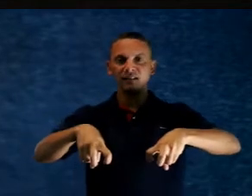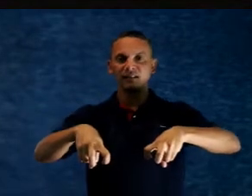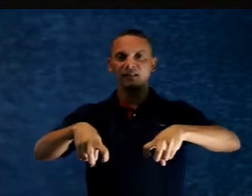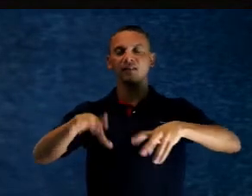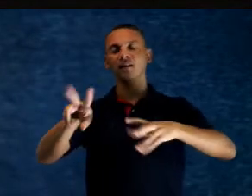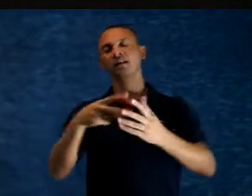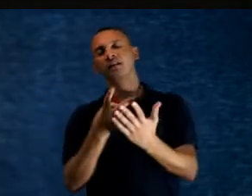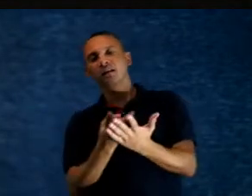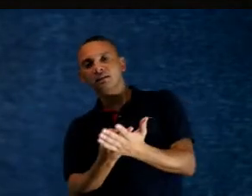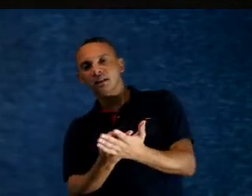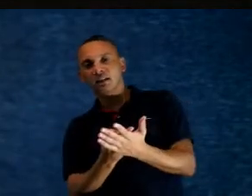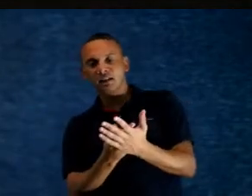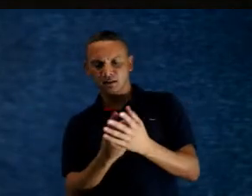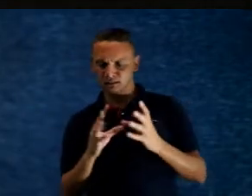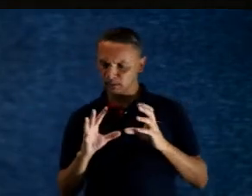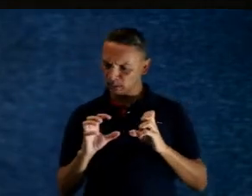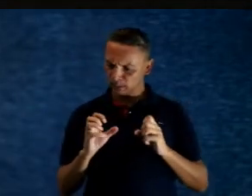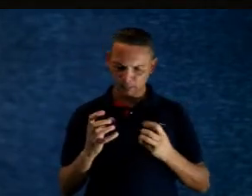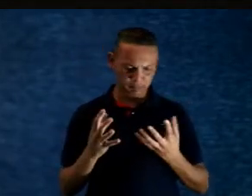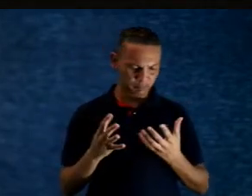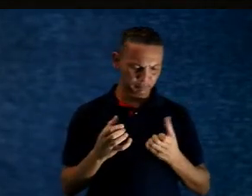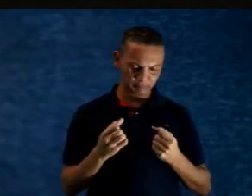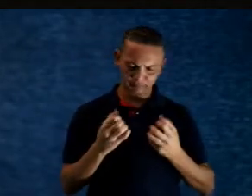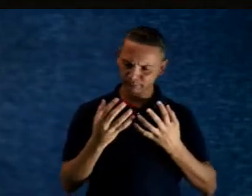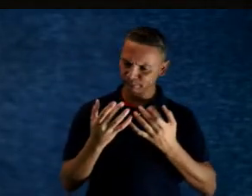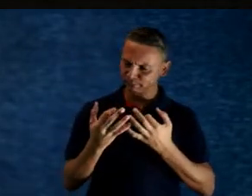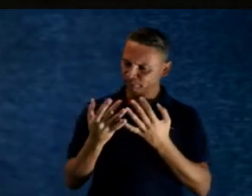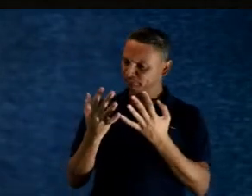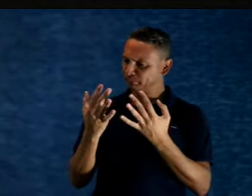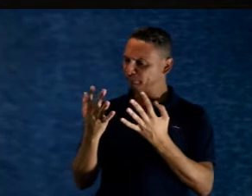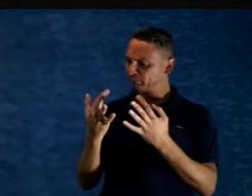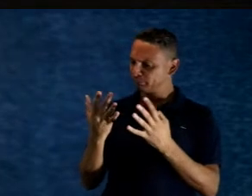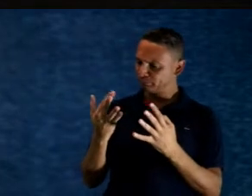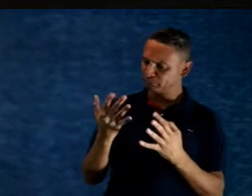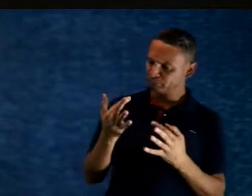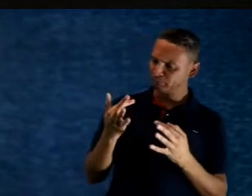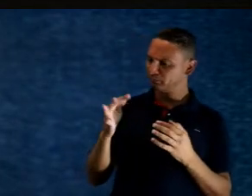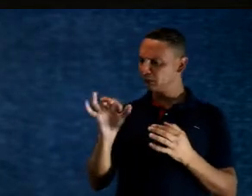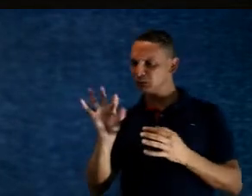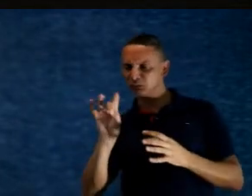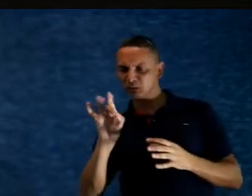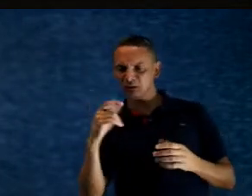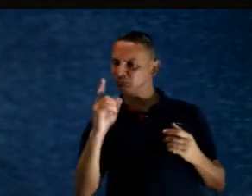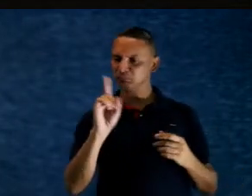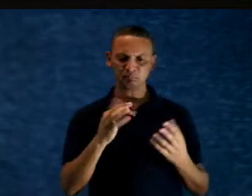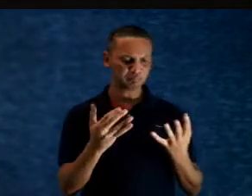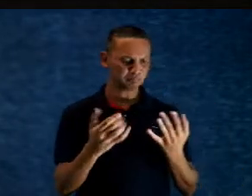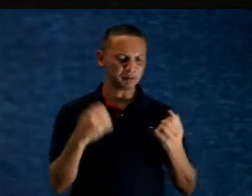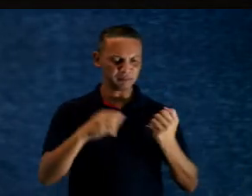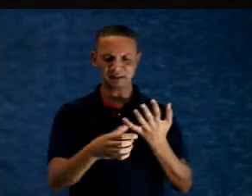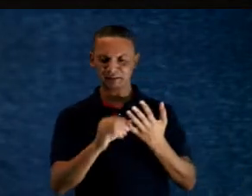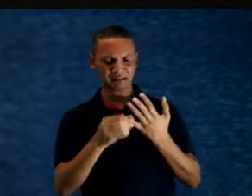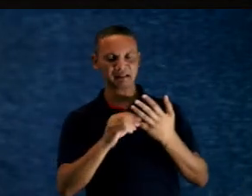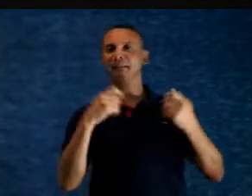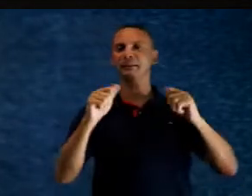azedinha e punha para cozinhar. Um dia roubamos feijão, mas feijoada leva água e os potes se derreteram.